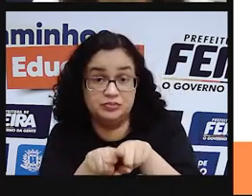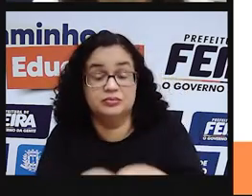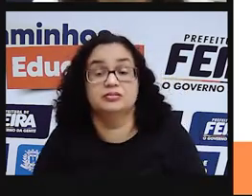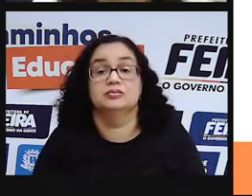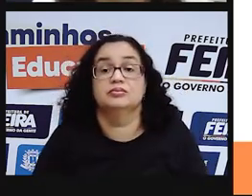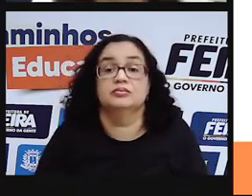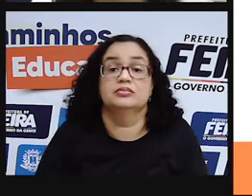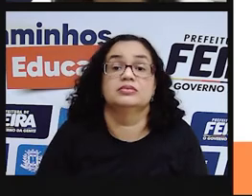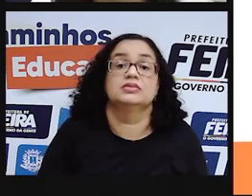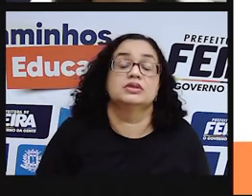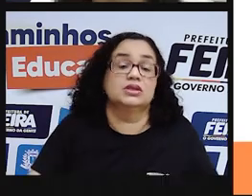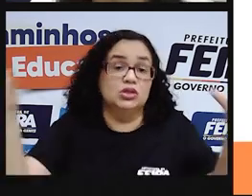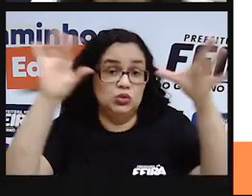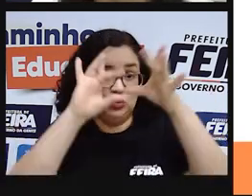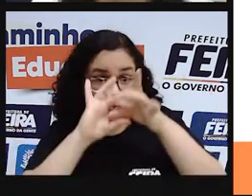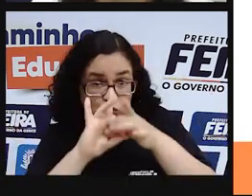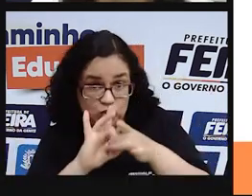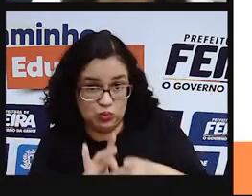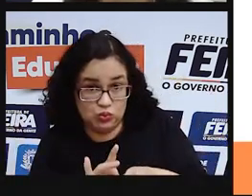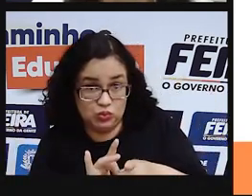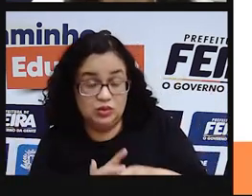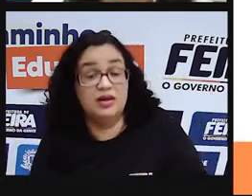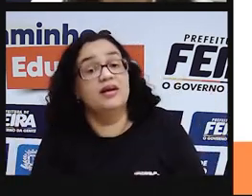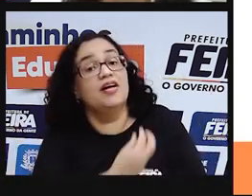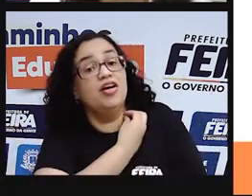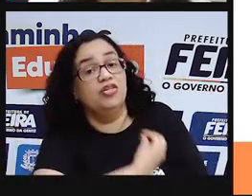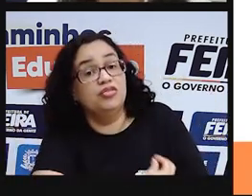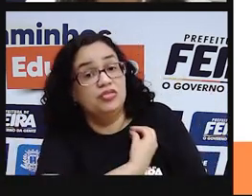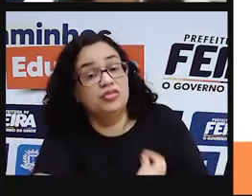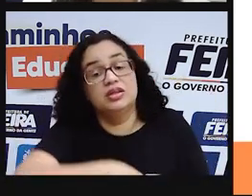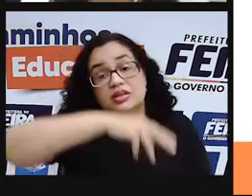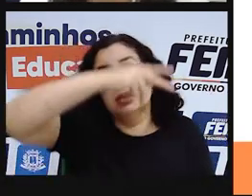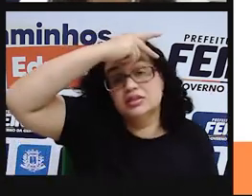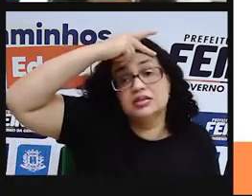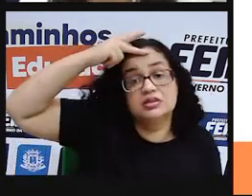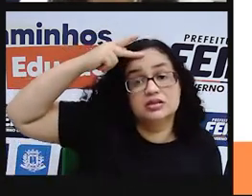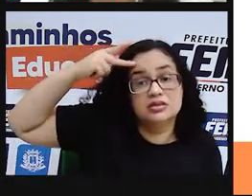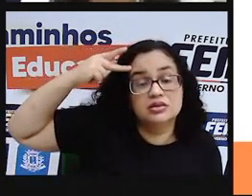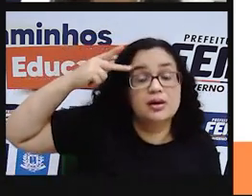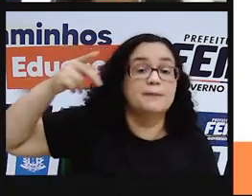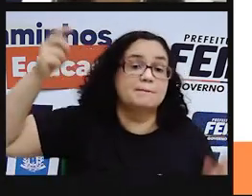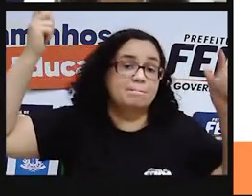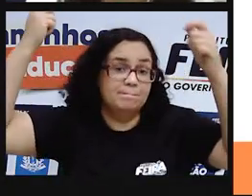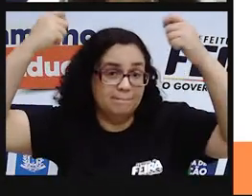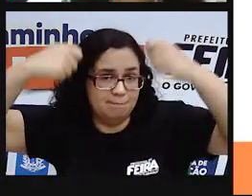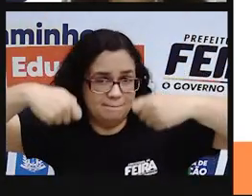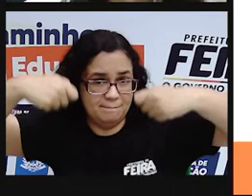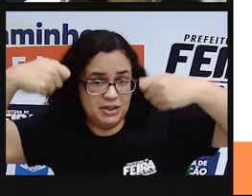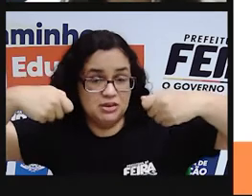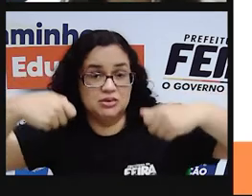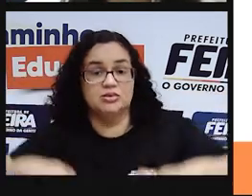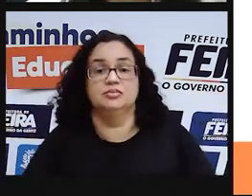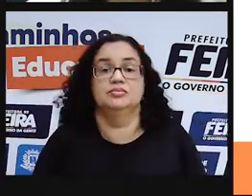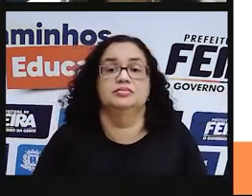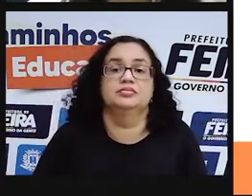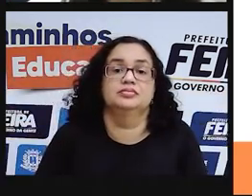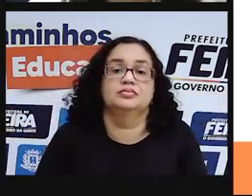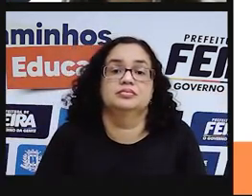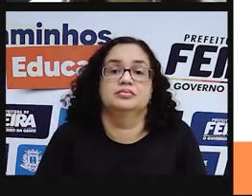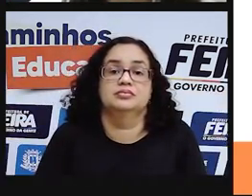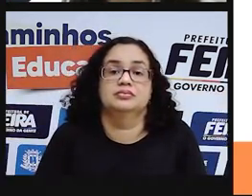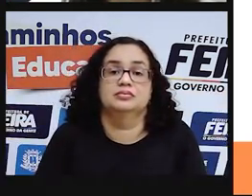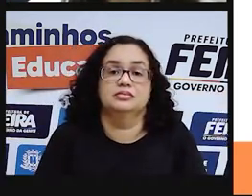elas estão ligadas a vida das pessoas e muitas pessoas precisão das Lagoas